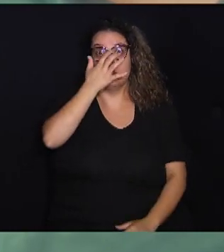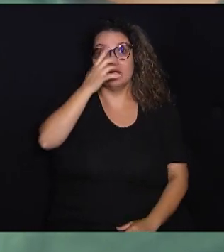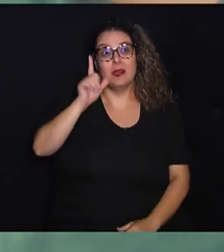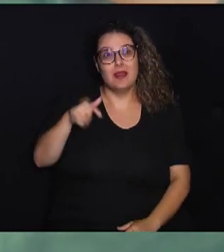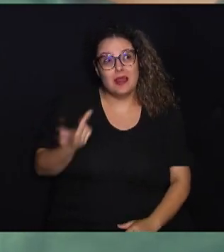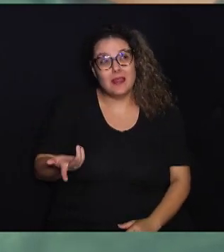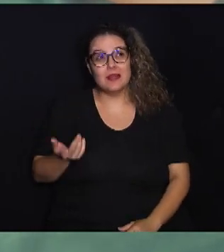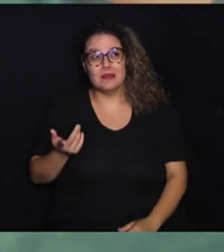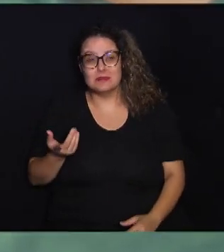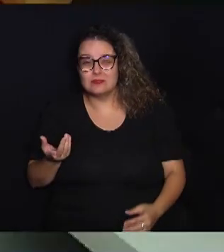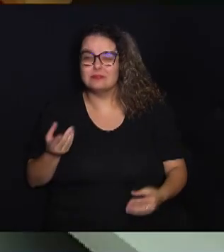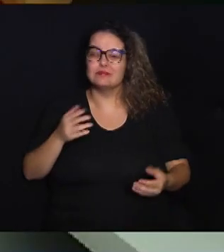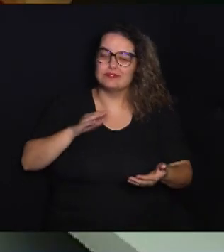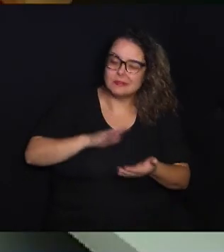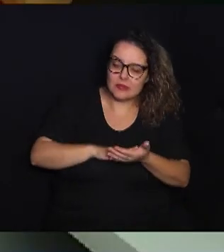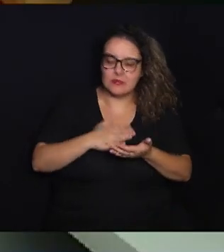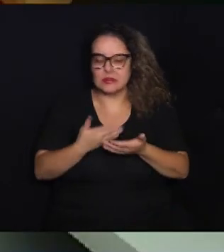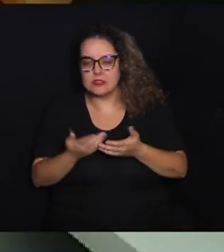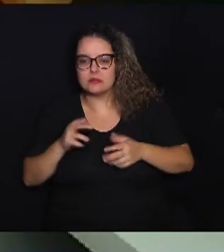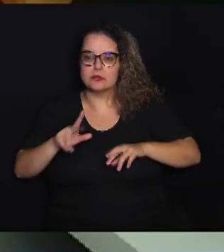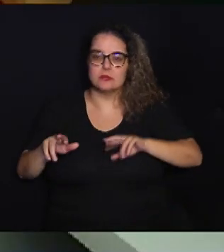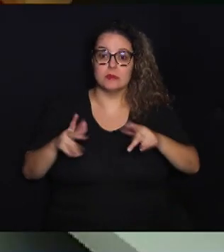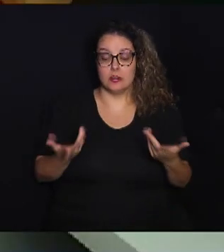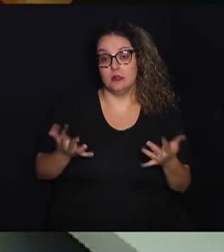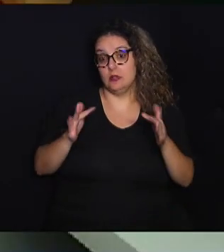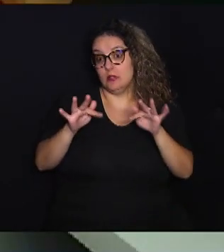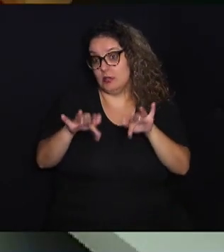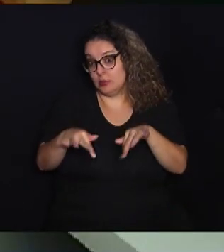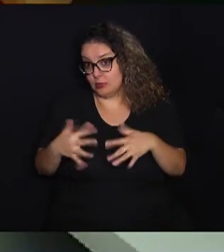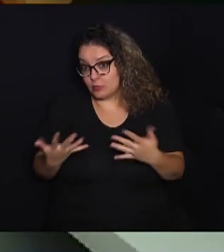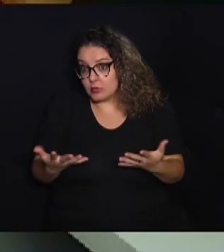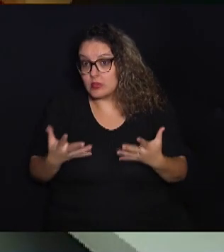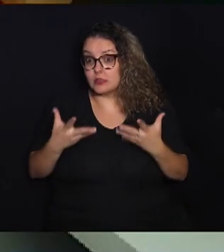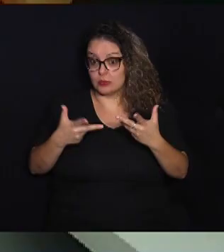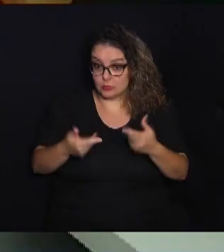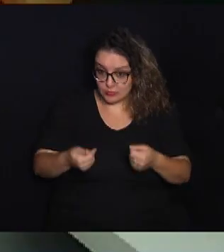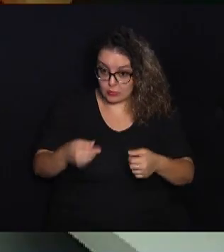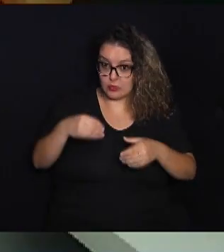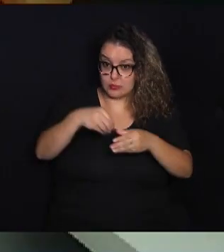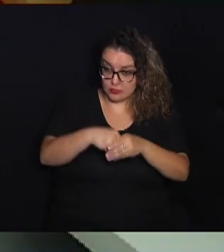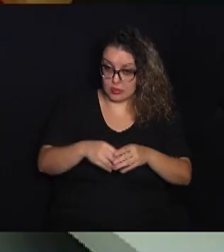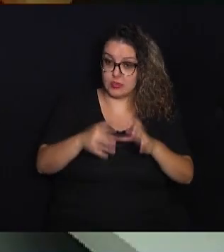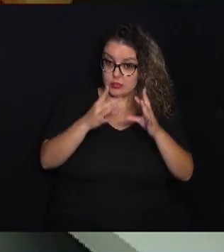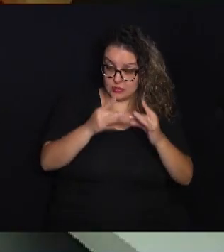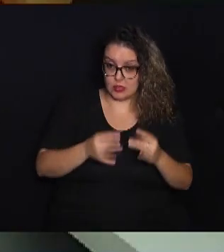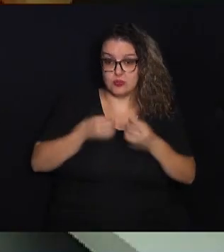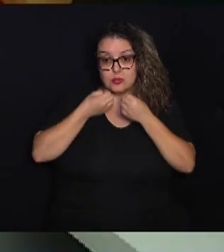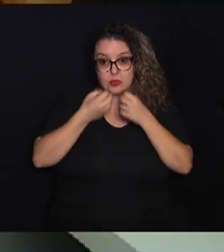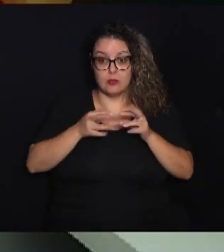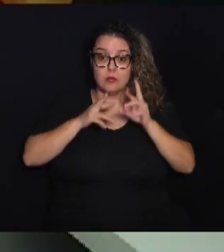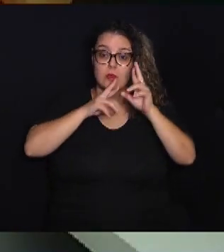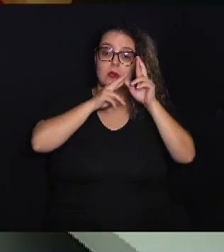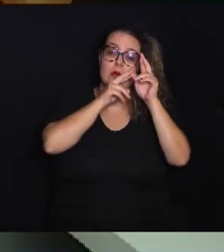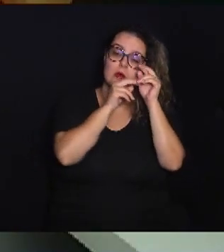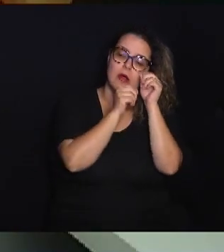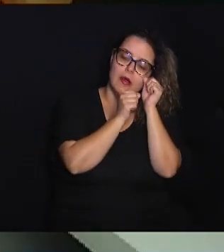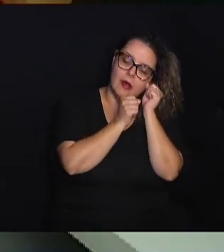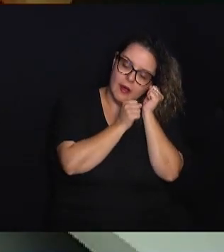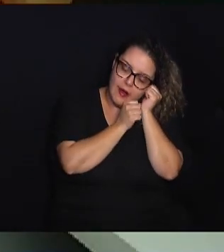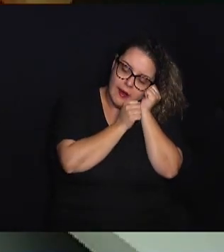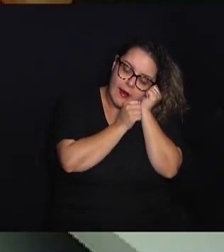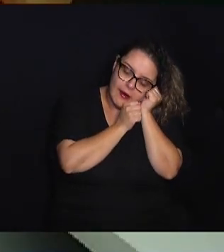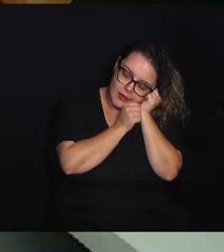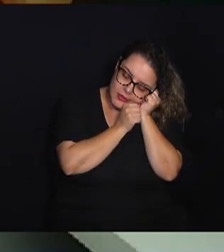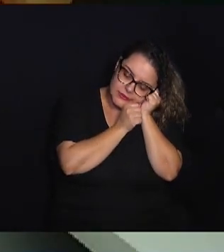pouco elástica, claro que no fim das contas tudo isso entra na definição de bom sono, mas o